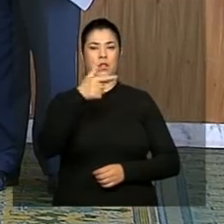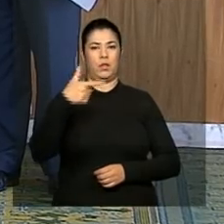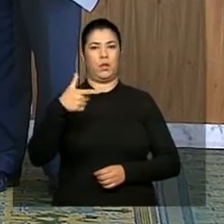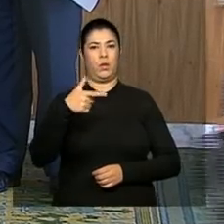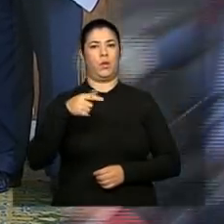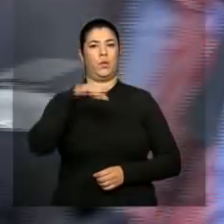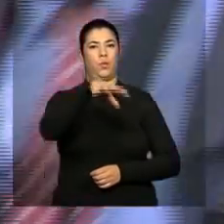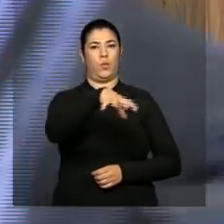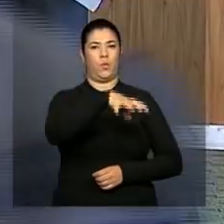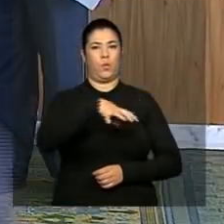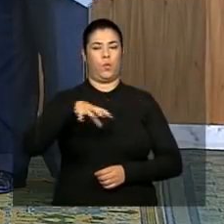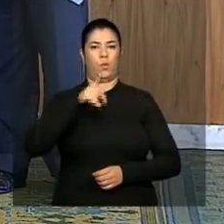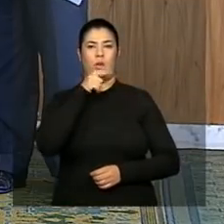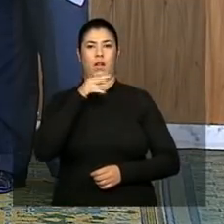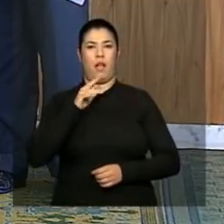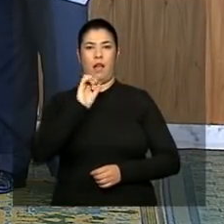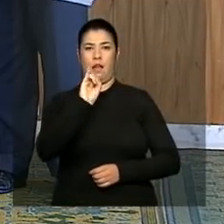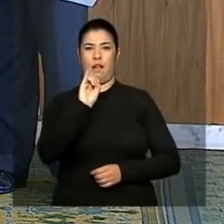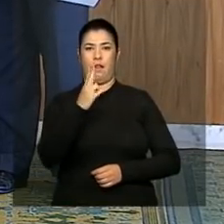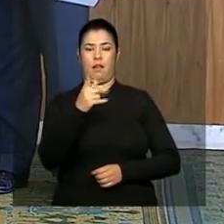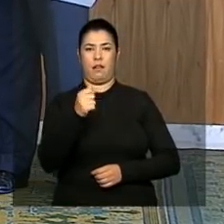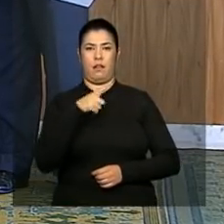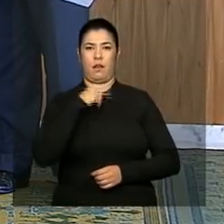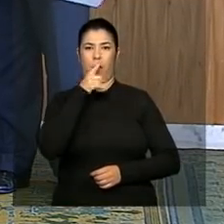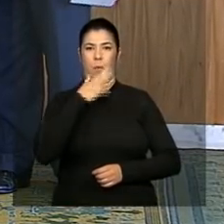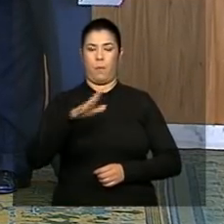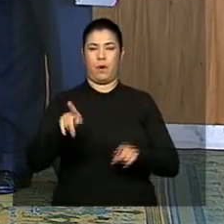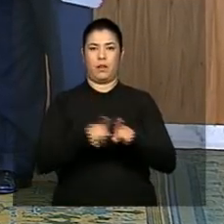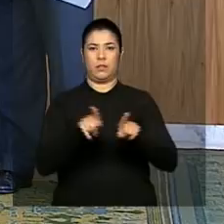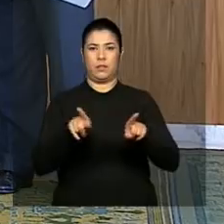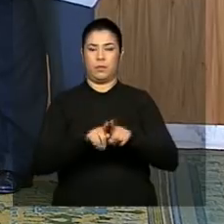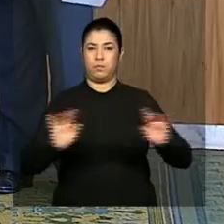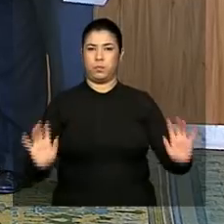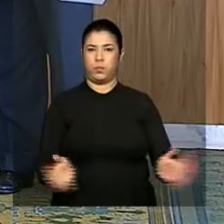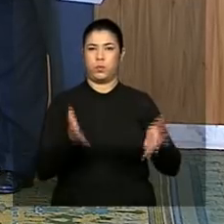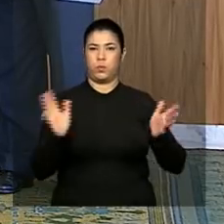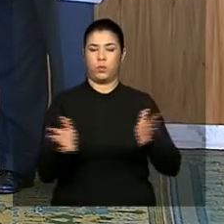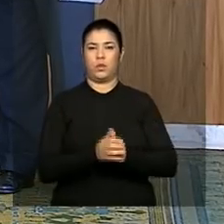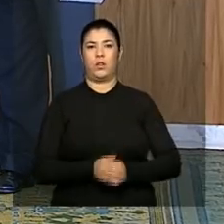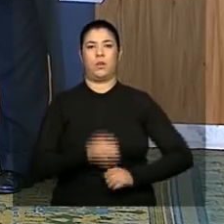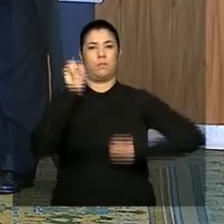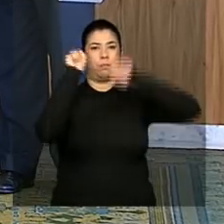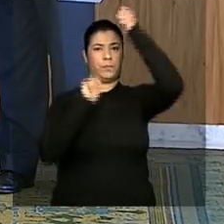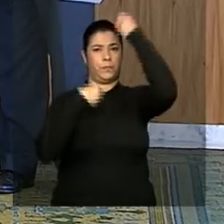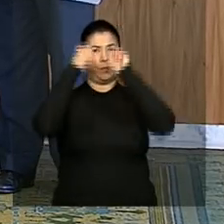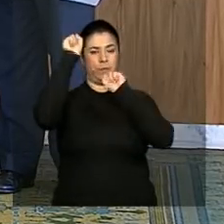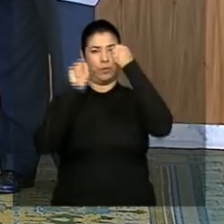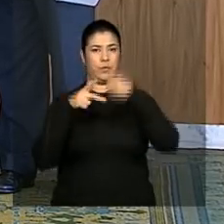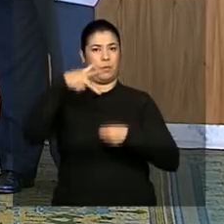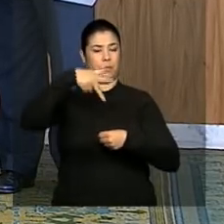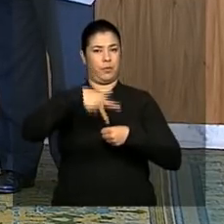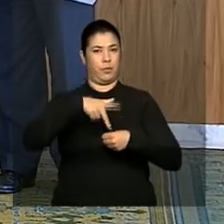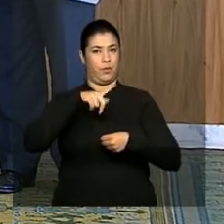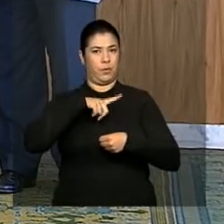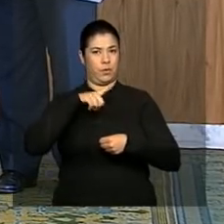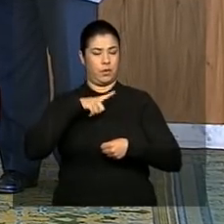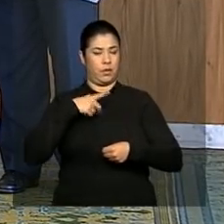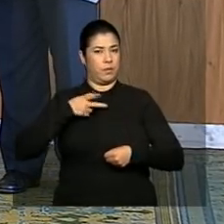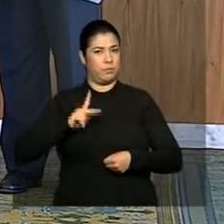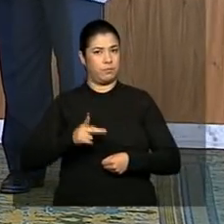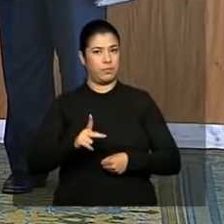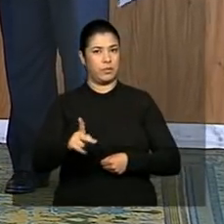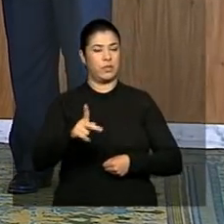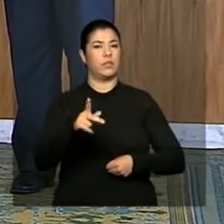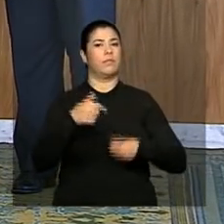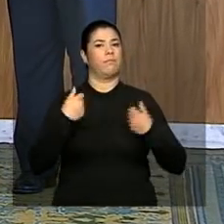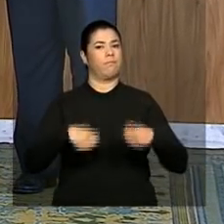Caribe. A economia venezuelana é impulsionada pela indústria petrolífera, o que, consequentemente, a